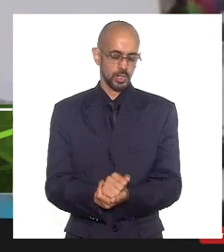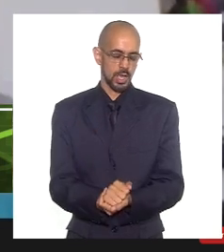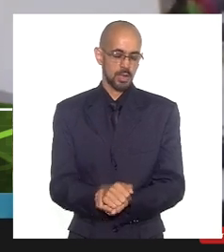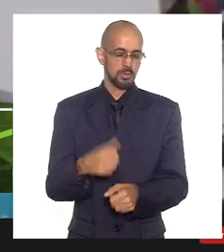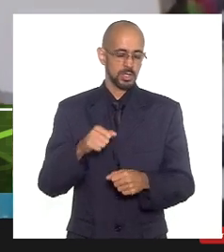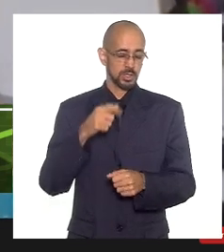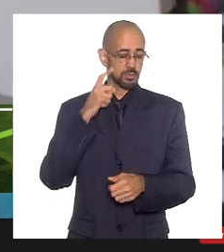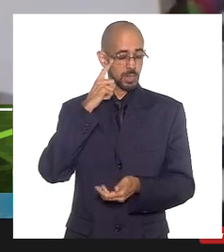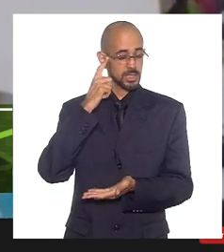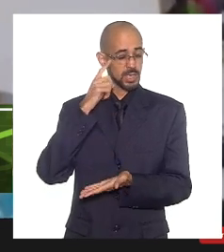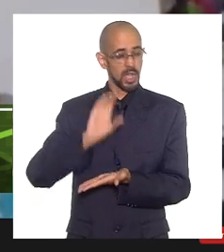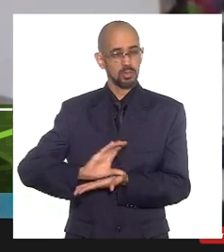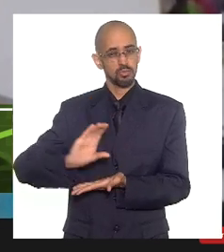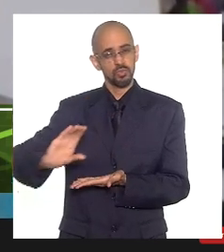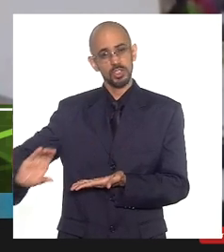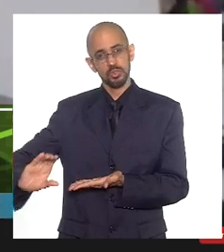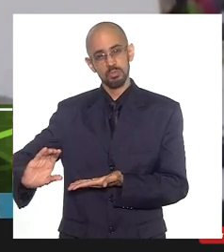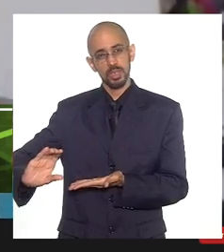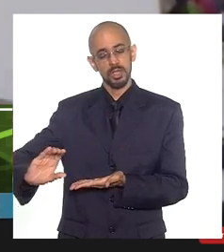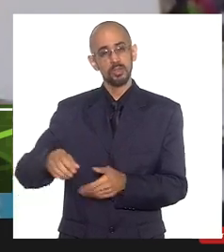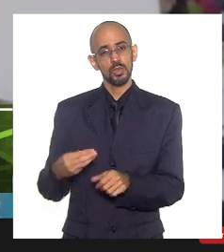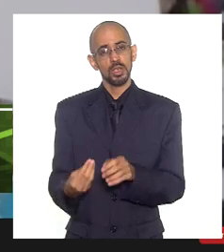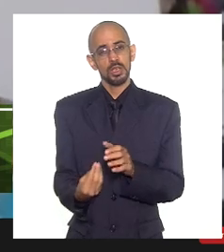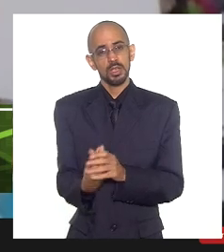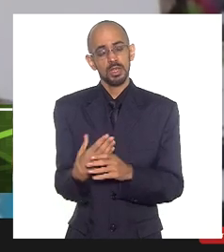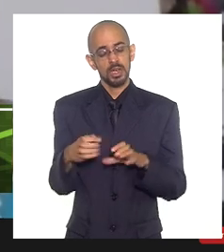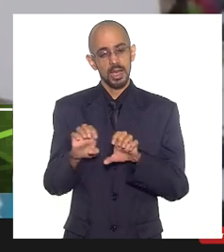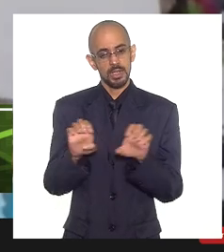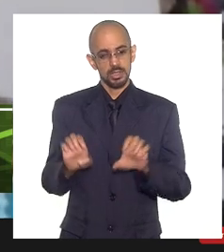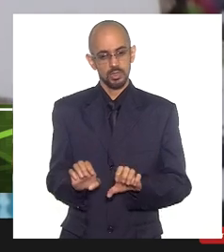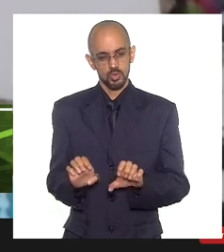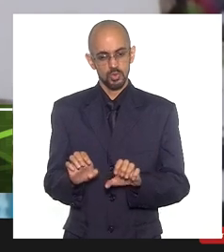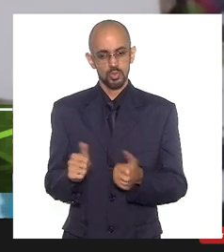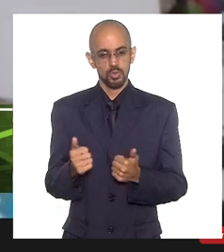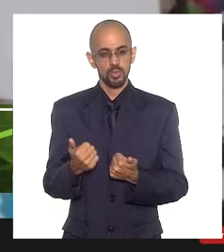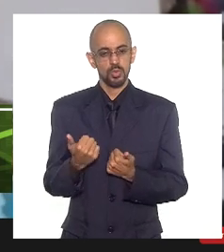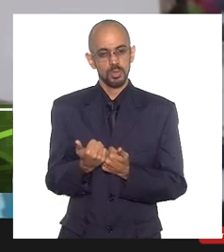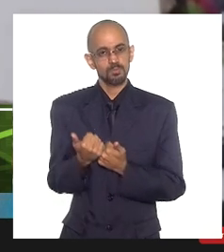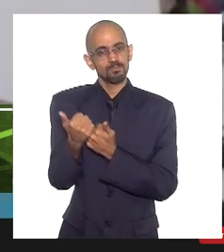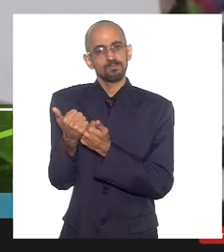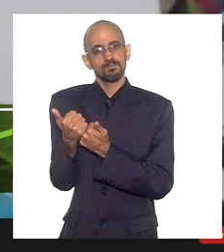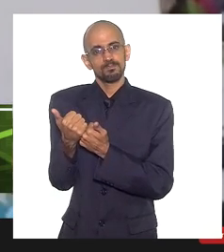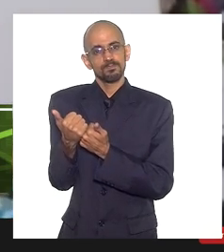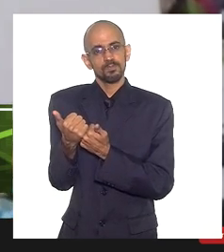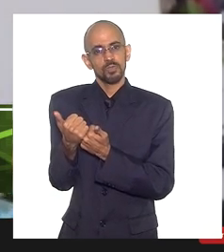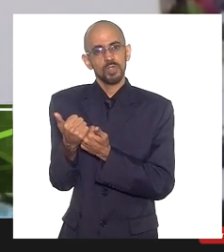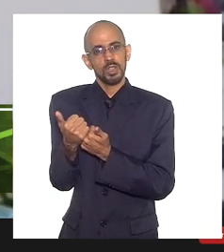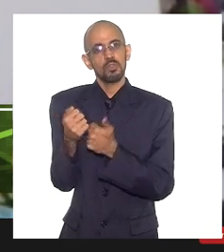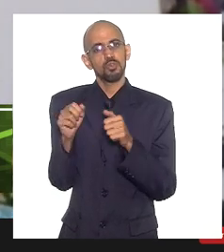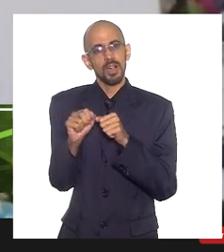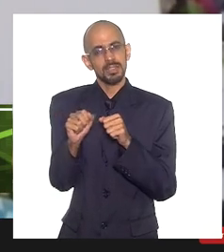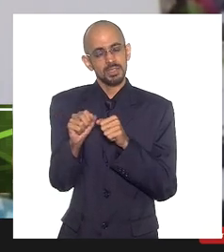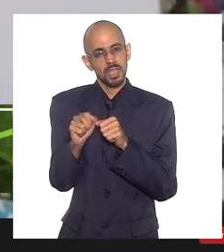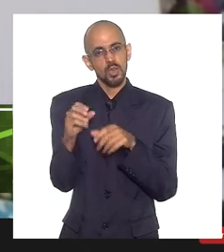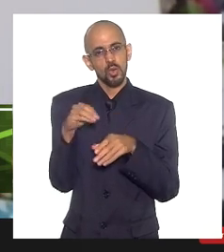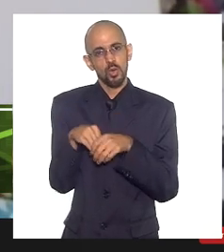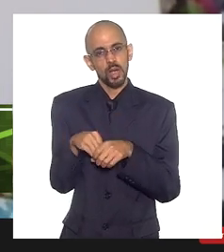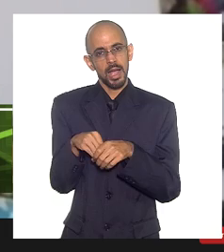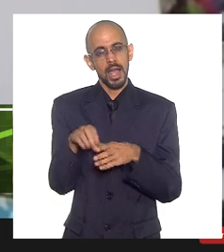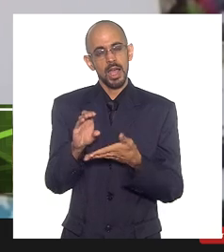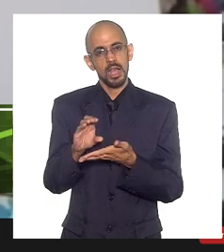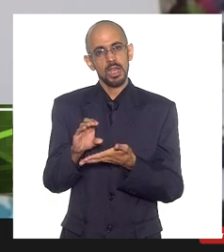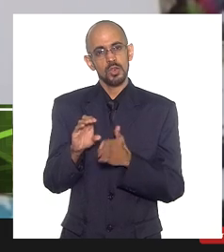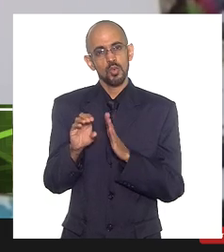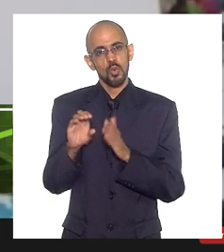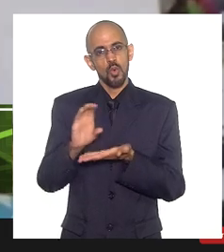e estruturar o investimento necessário e assegurá-lo no orçamento e na realização orçamentária para que a gente